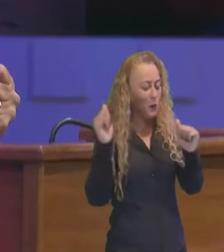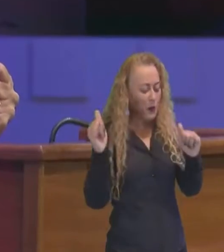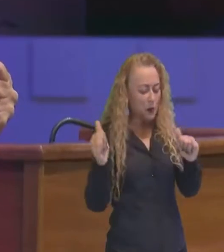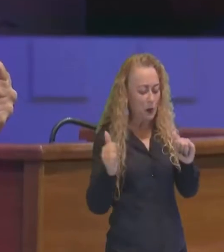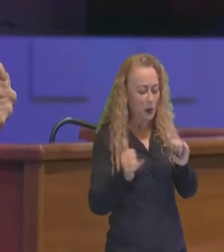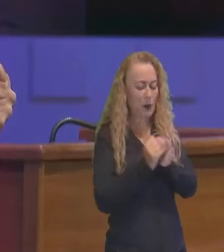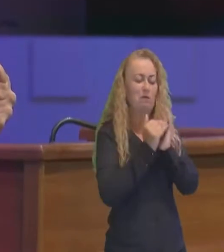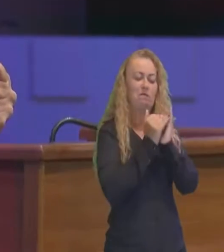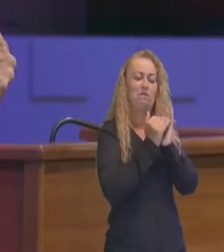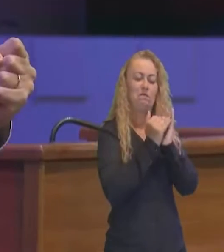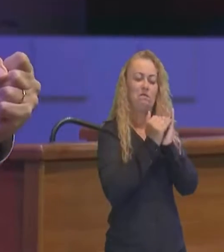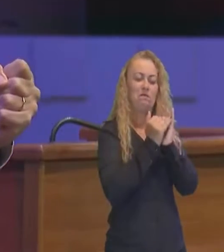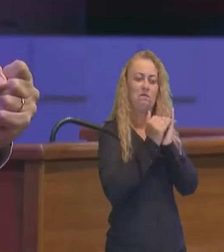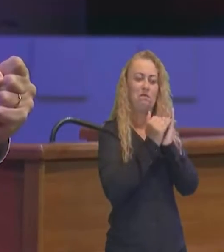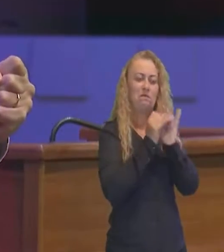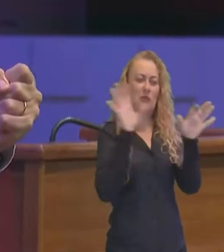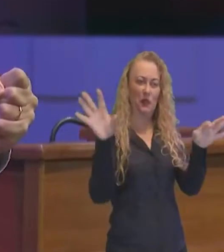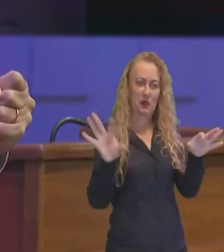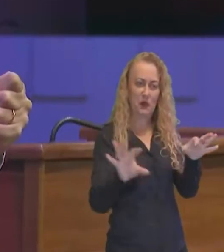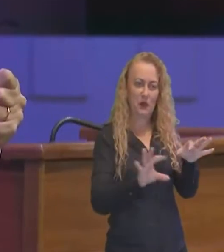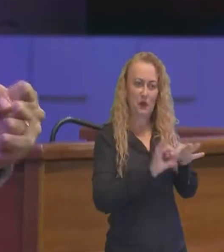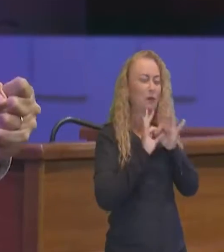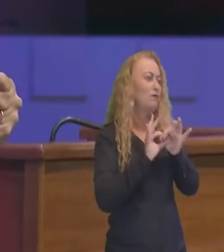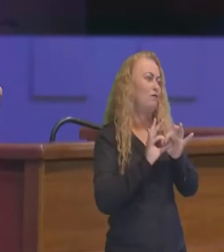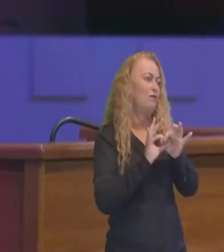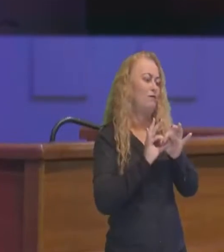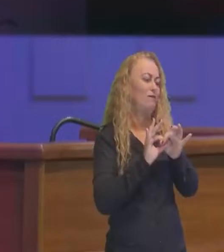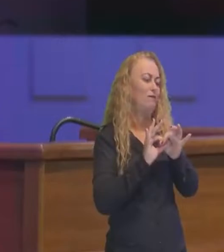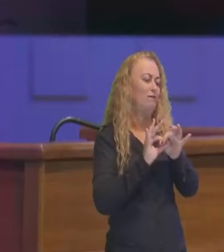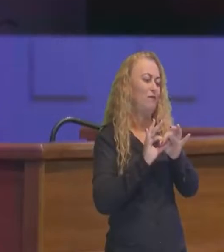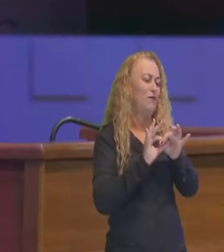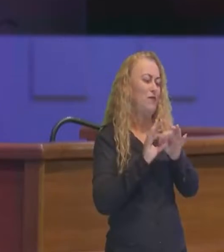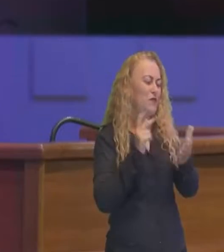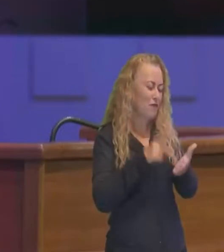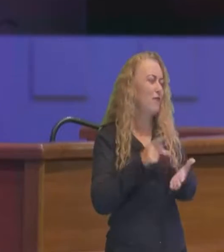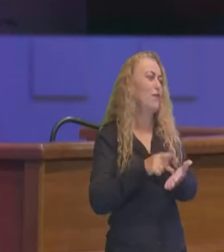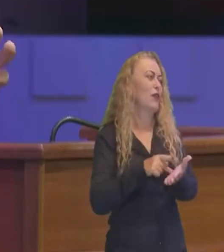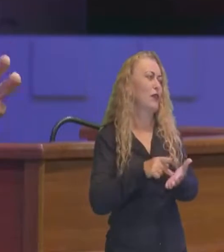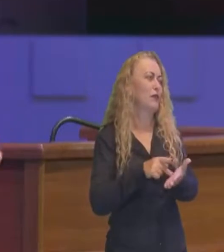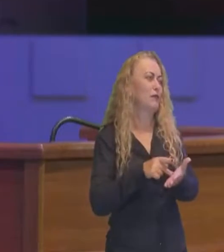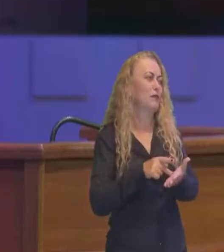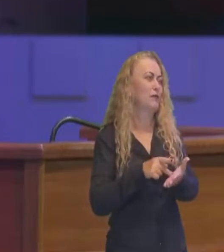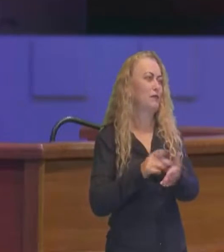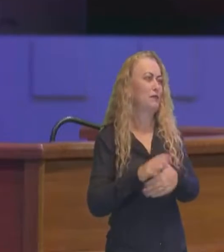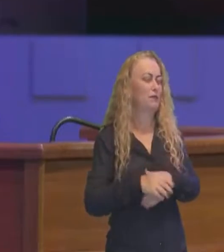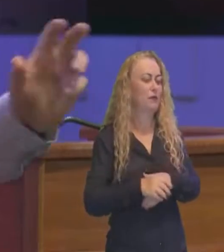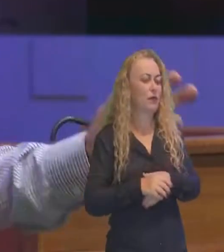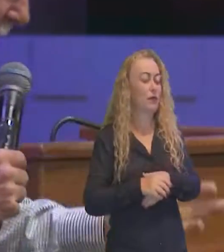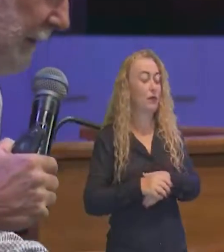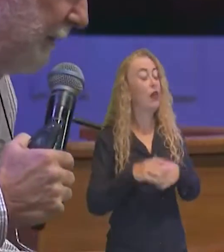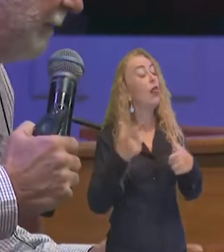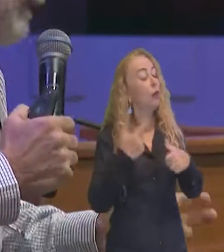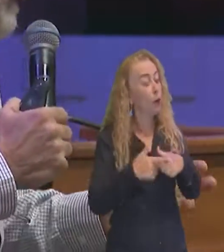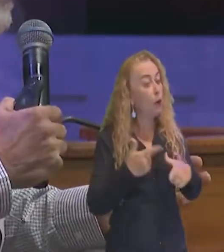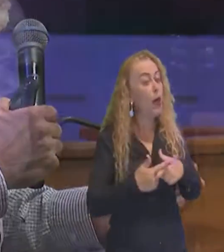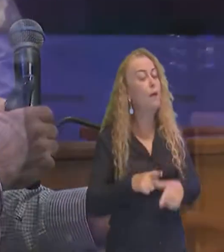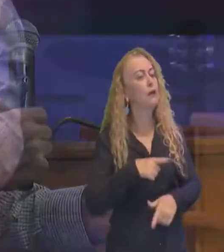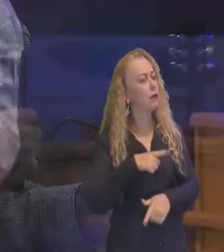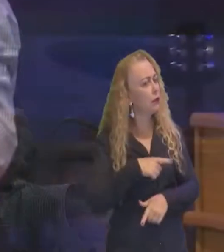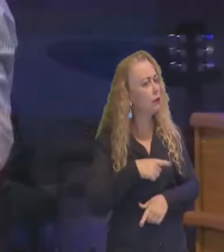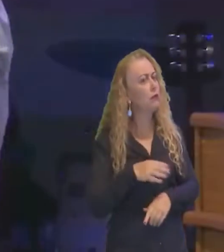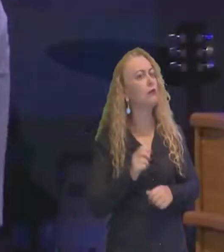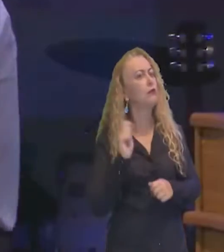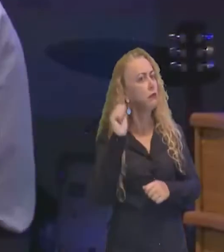reconciliação. Do que o abraço da reconciliação. Houve um problema, houve uma